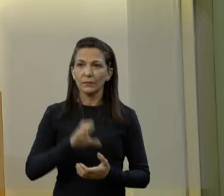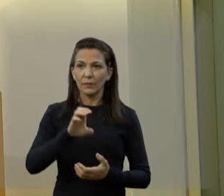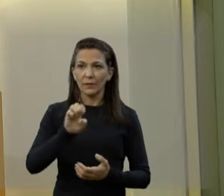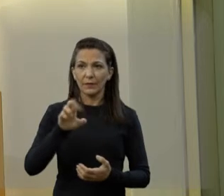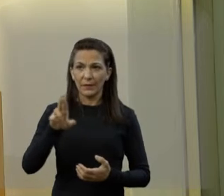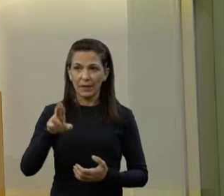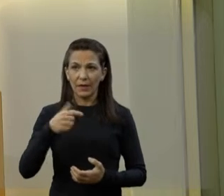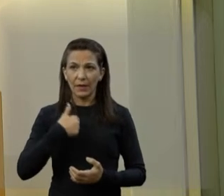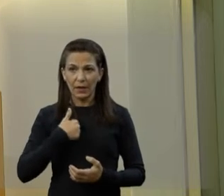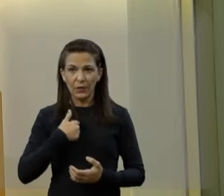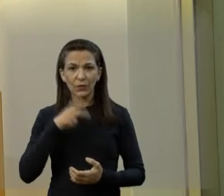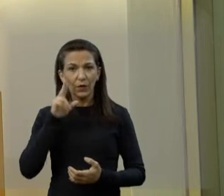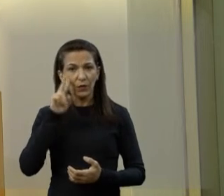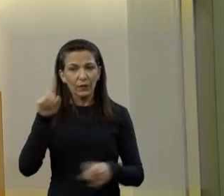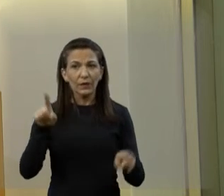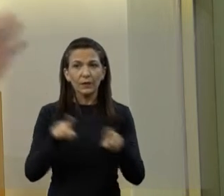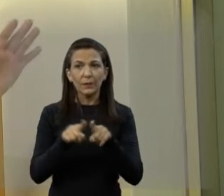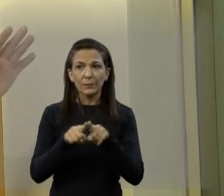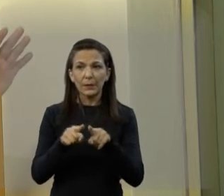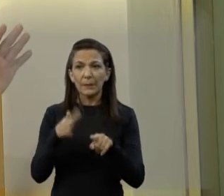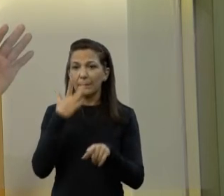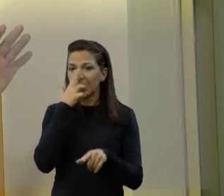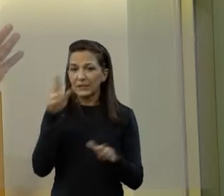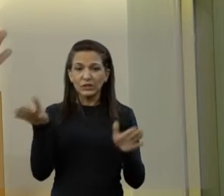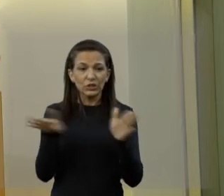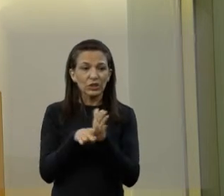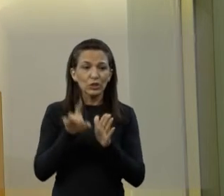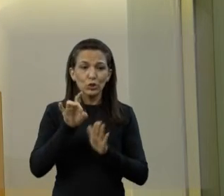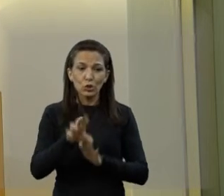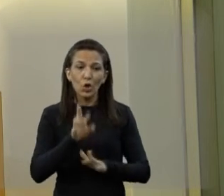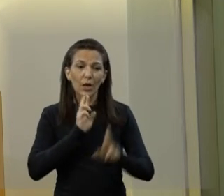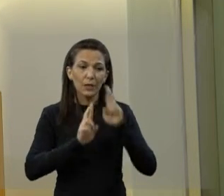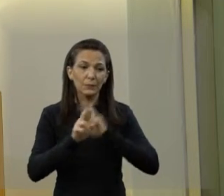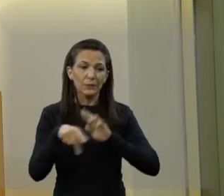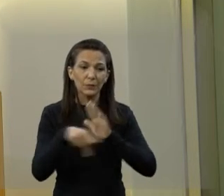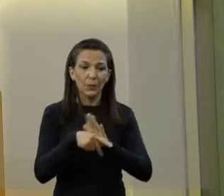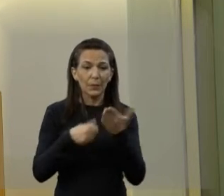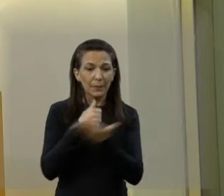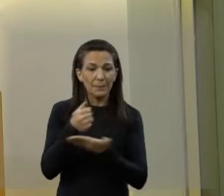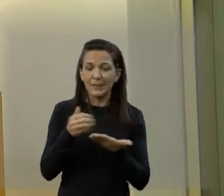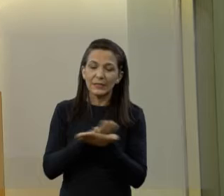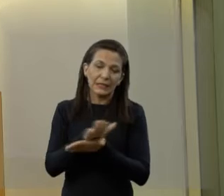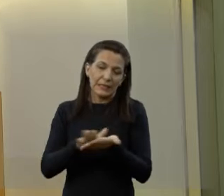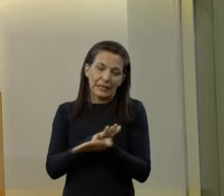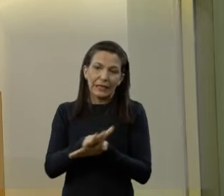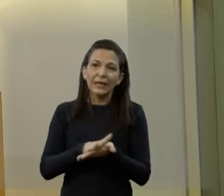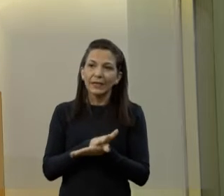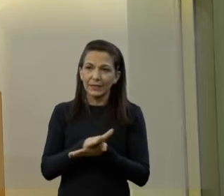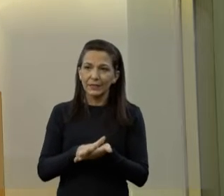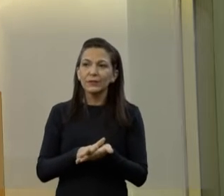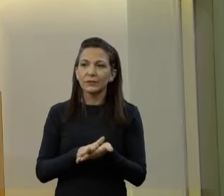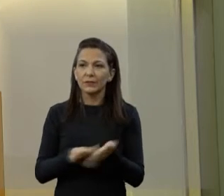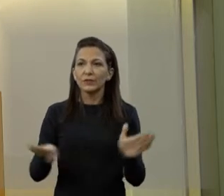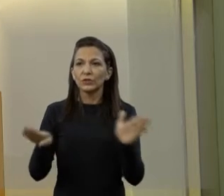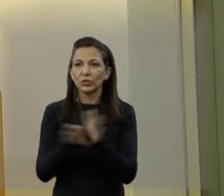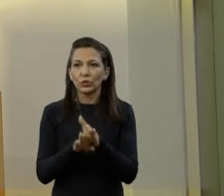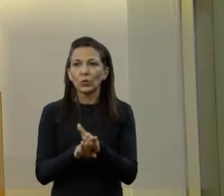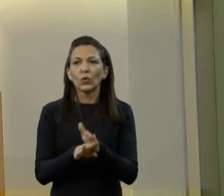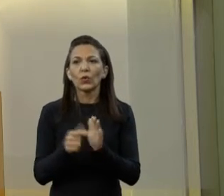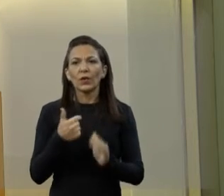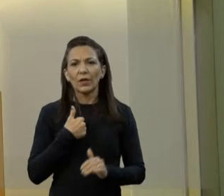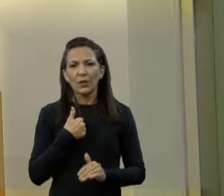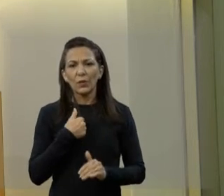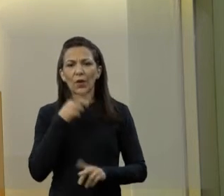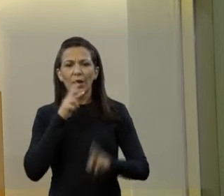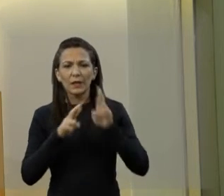R Leonor assim que eu recebi também porque parece que só chega na porta do vereador as reclamações da base não chega a 5 kg chegou ao meu conhecimento